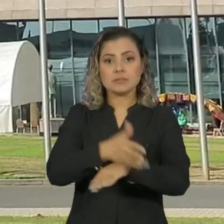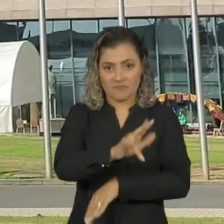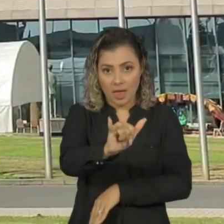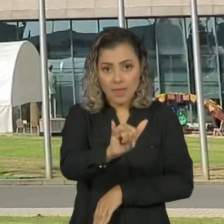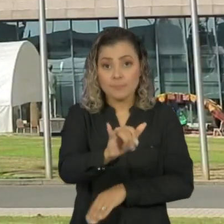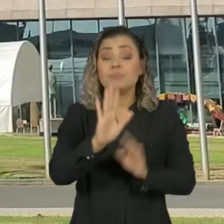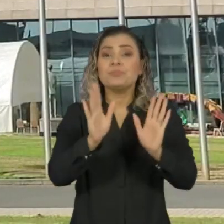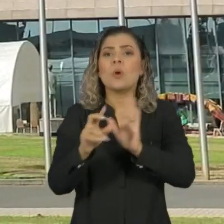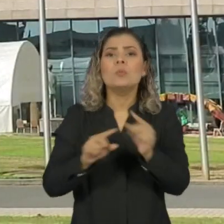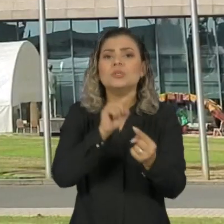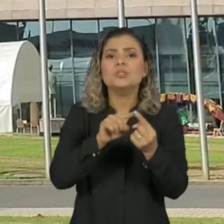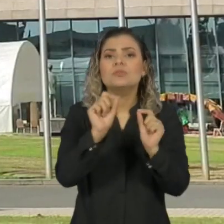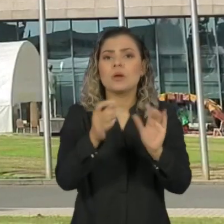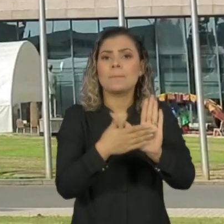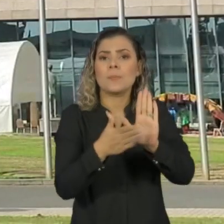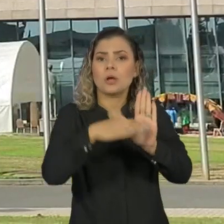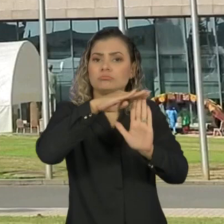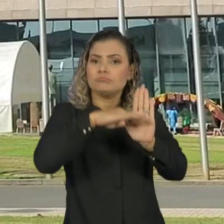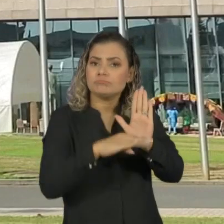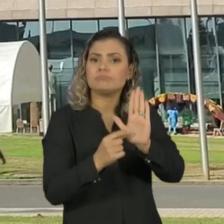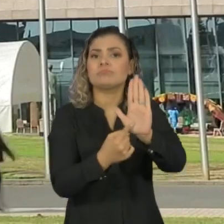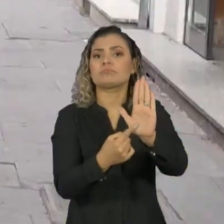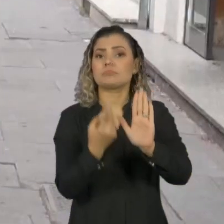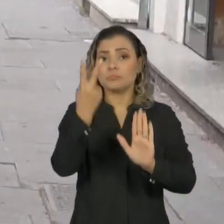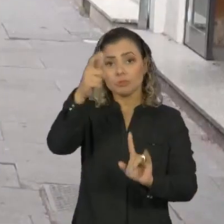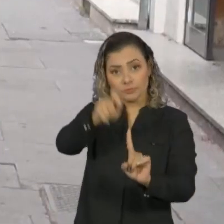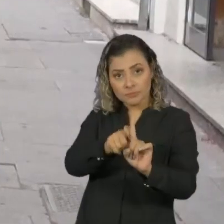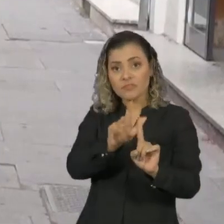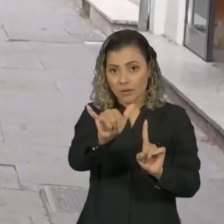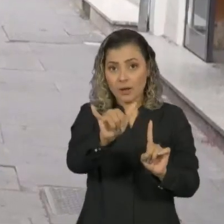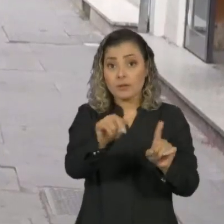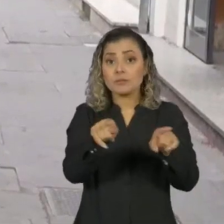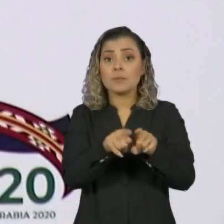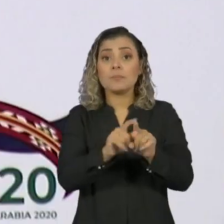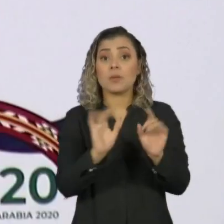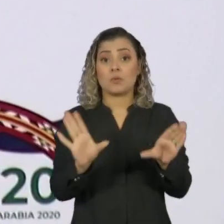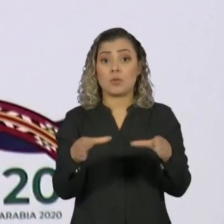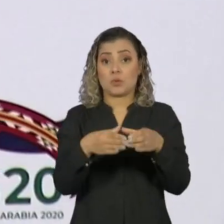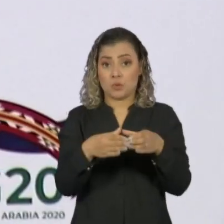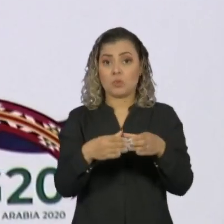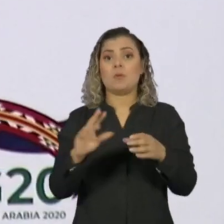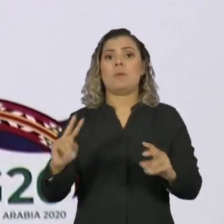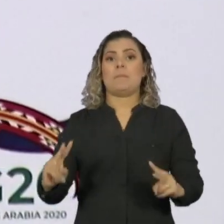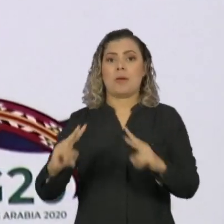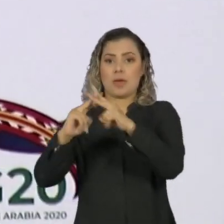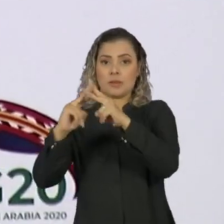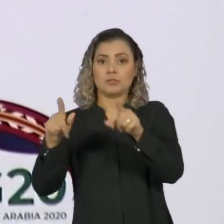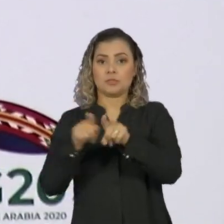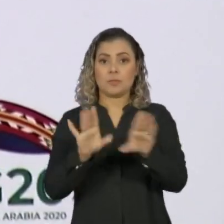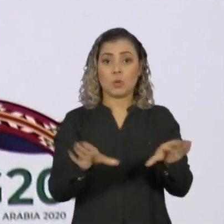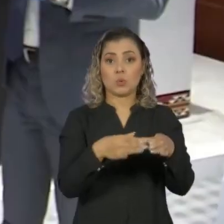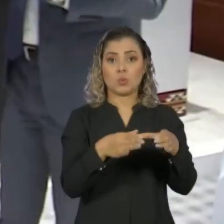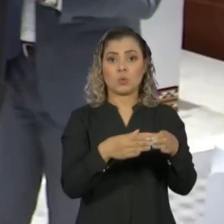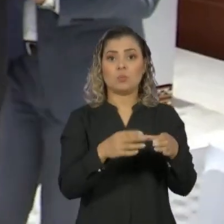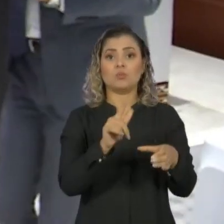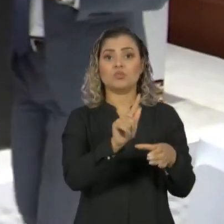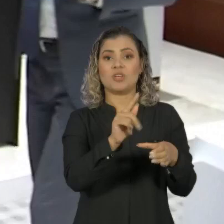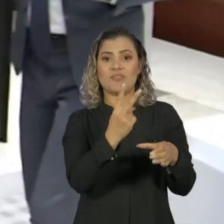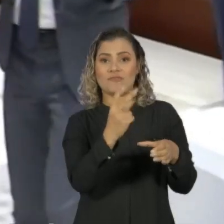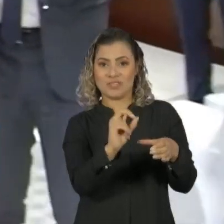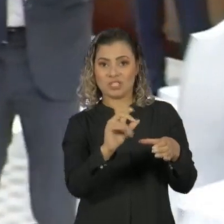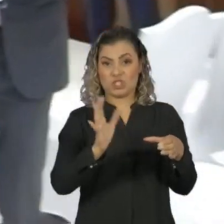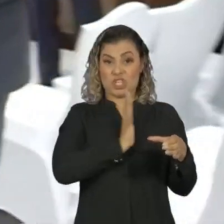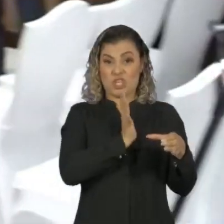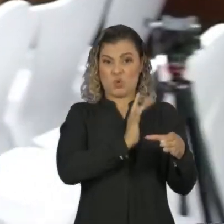é apresentar propostas concretas em 2 meses. O Clube de Paris e o Grupo das Nações Mais Ricas, o G20,